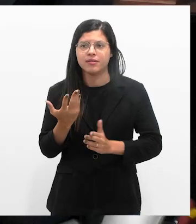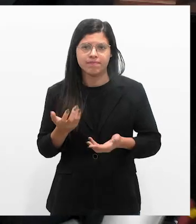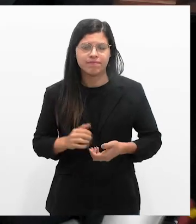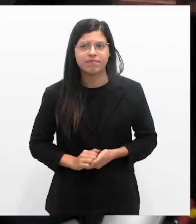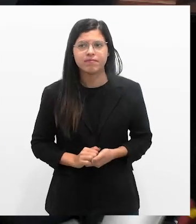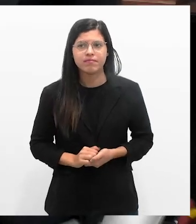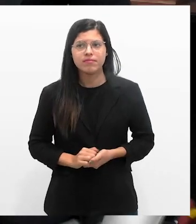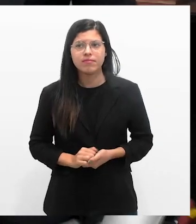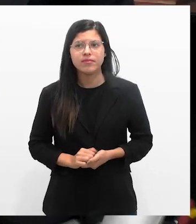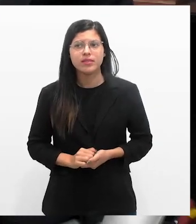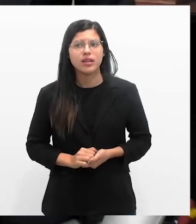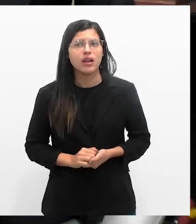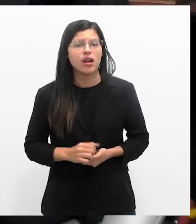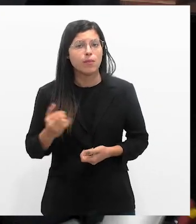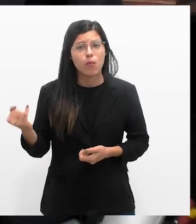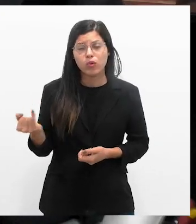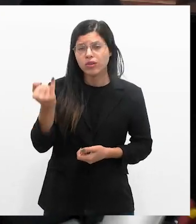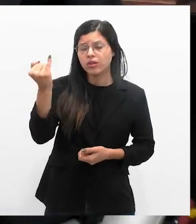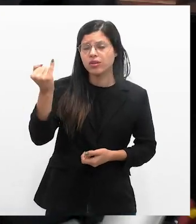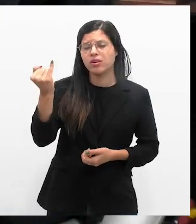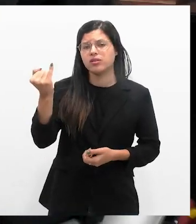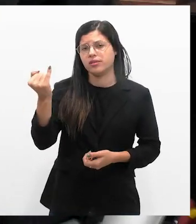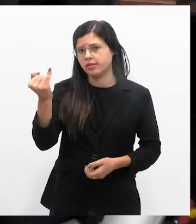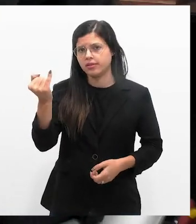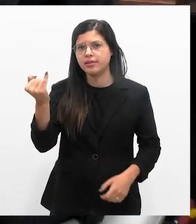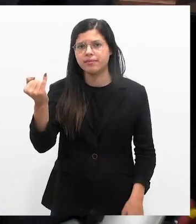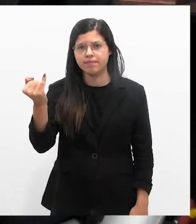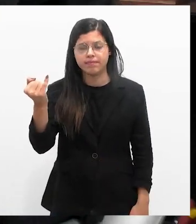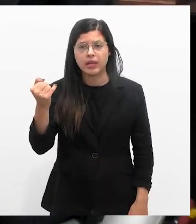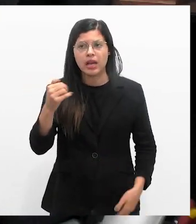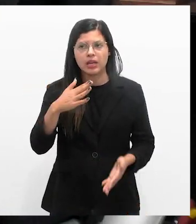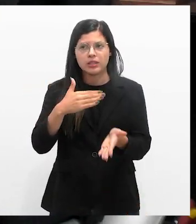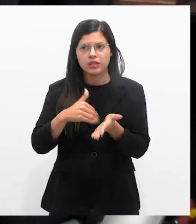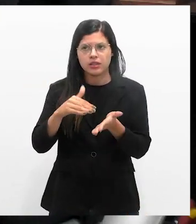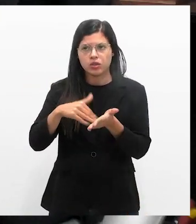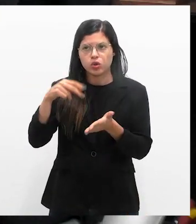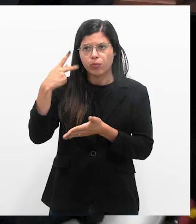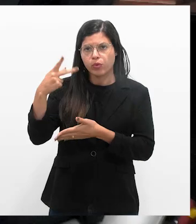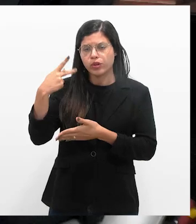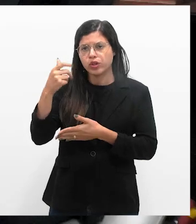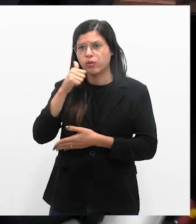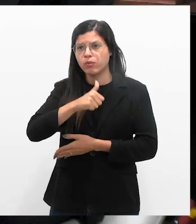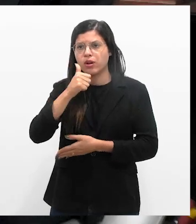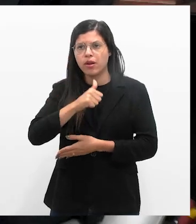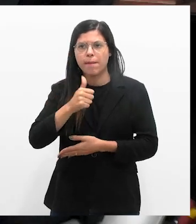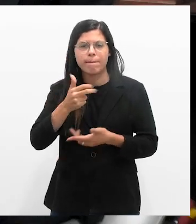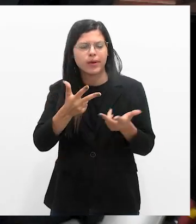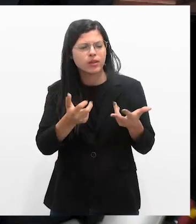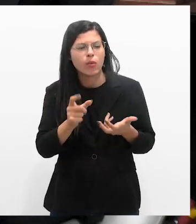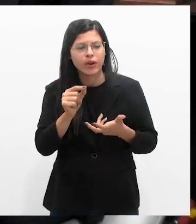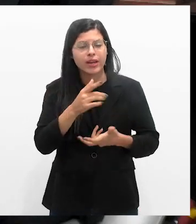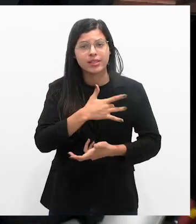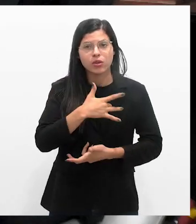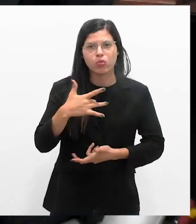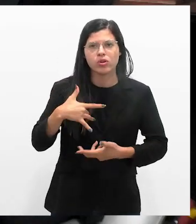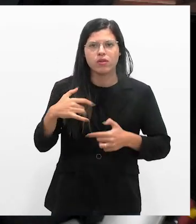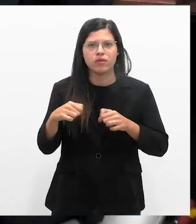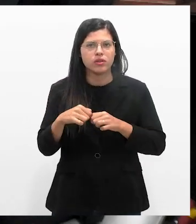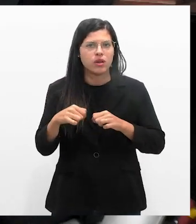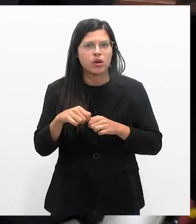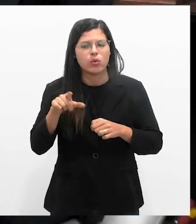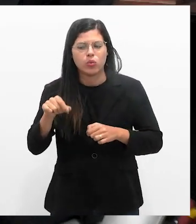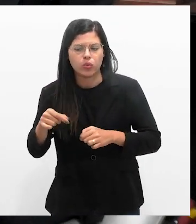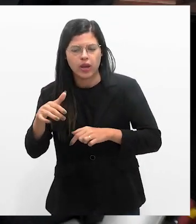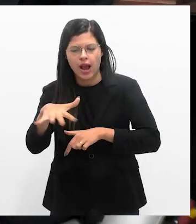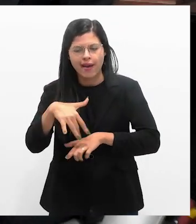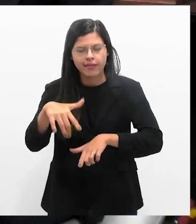Rio de Janeiro. E a importância disso é de fundamental. A secretária de Política das Mulheres ela tem que olhar o que a saúde está fazendo, o que